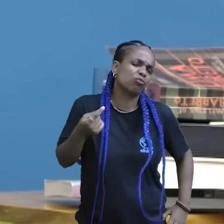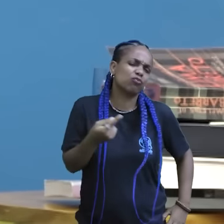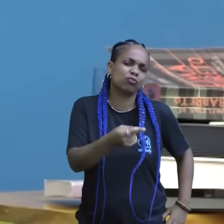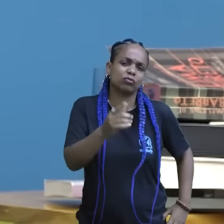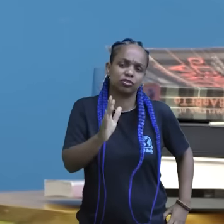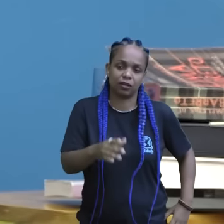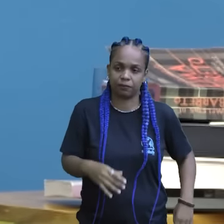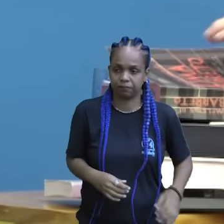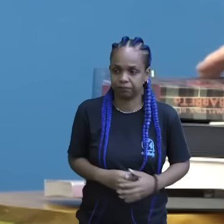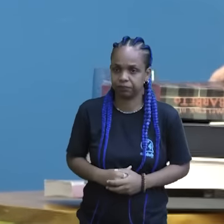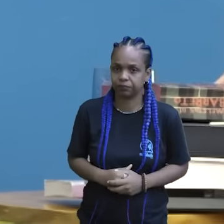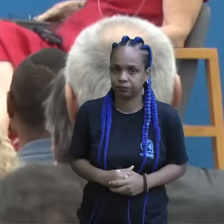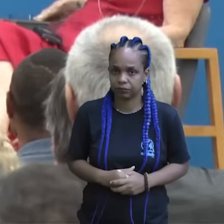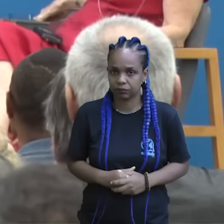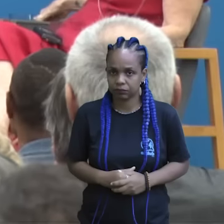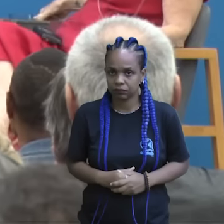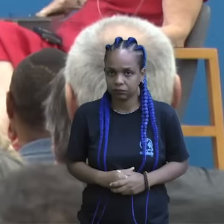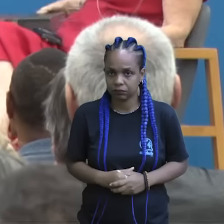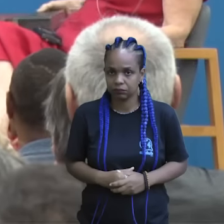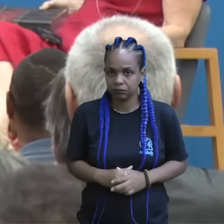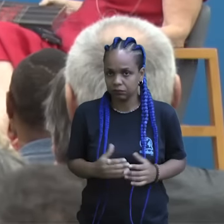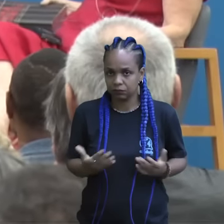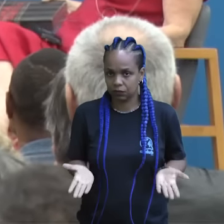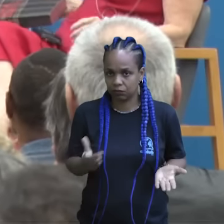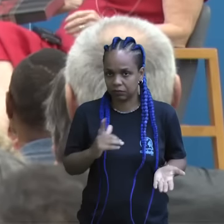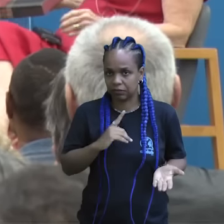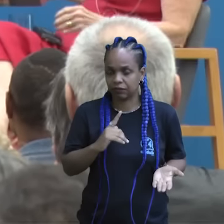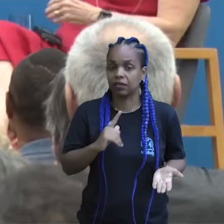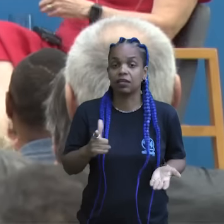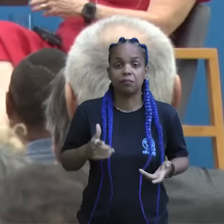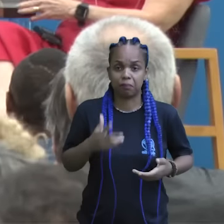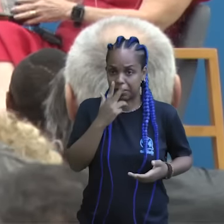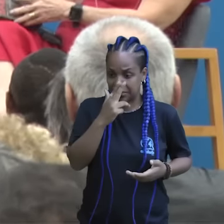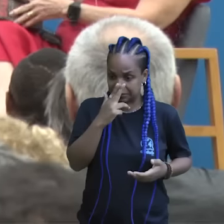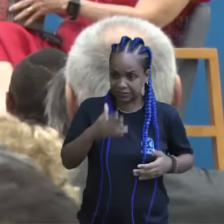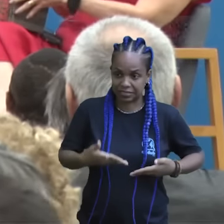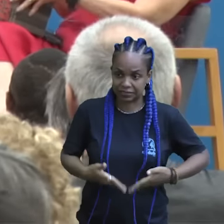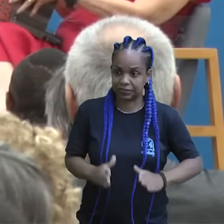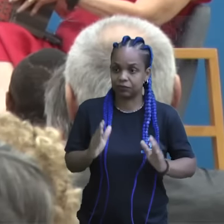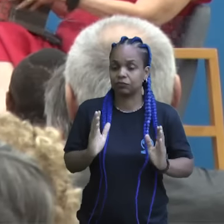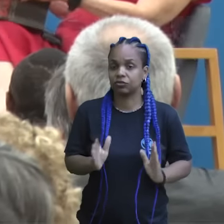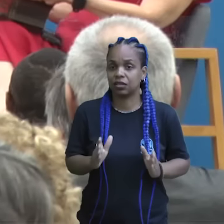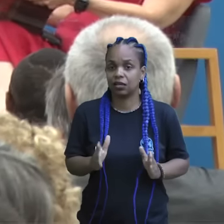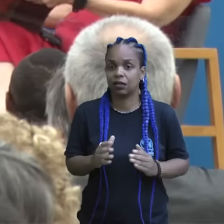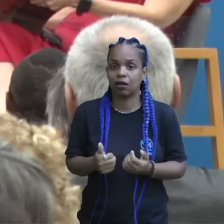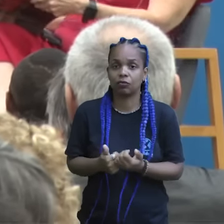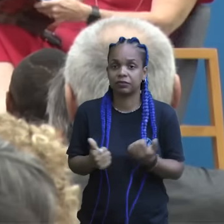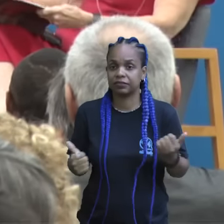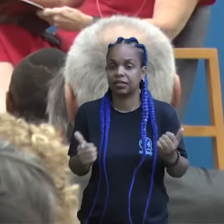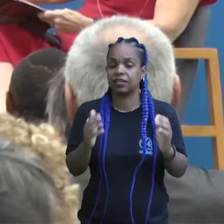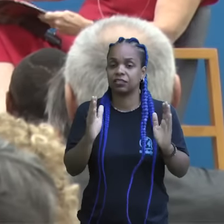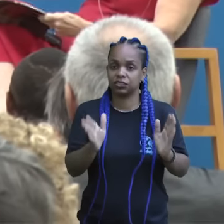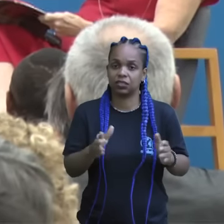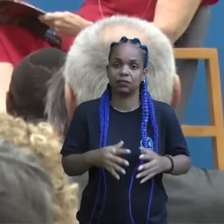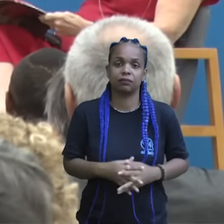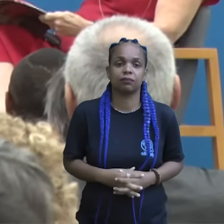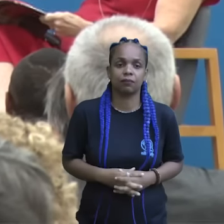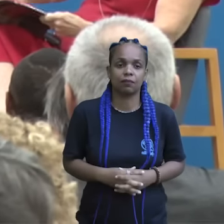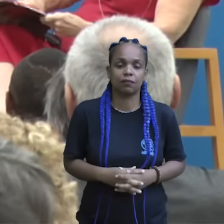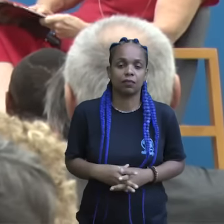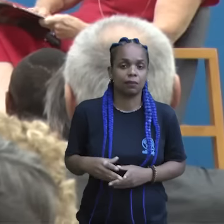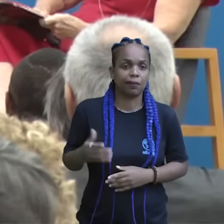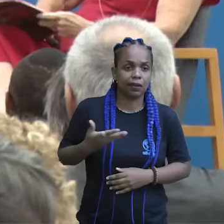de auxiliar do Estado. Com a minha reduzida gramática e o meu péssimo cursivo, na minha missão